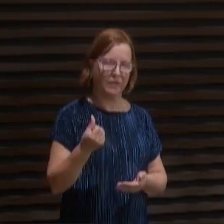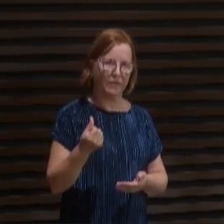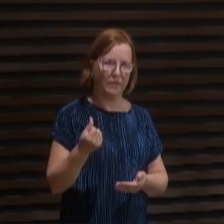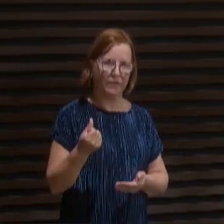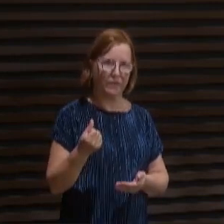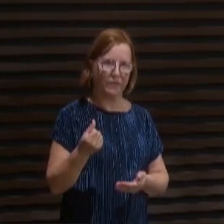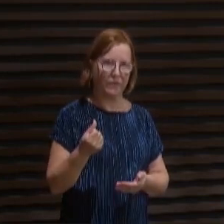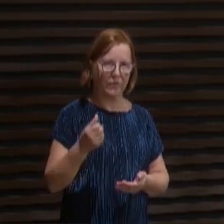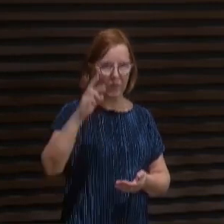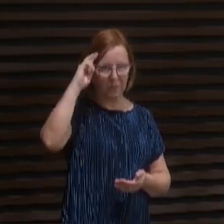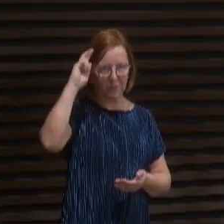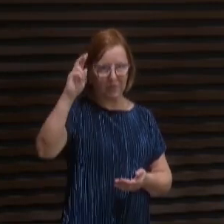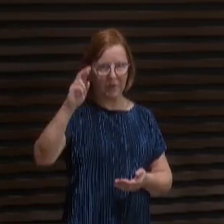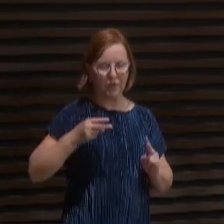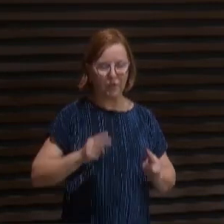Disse-lhe mais o Senhor: